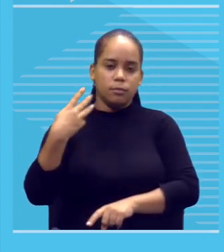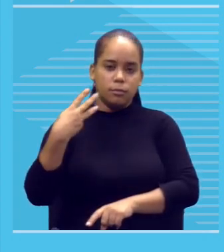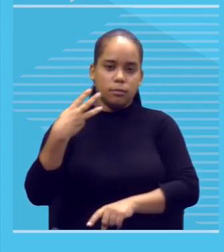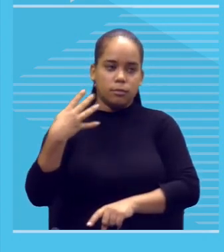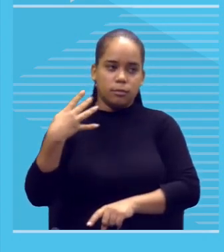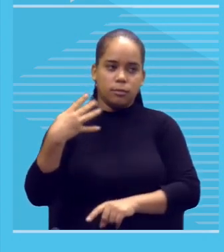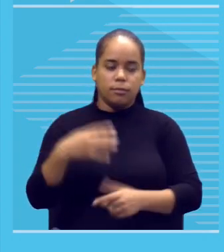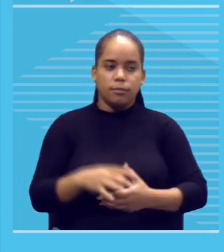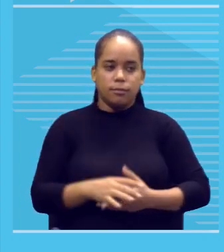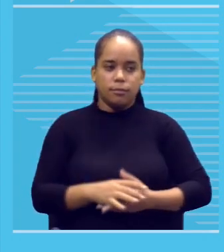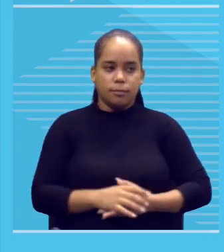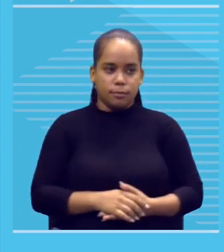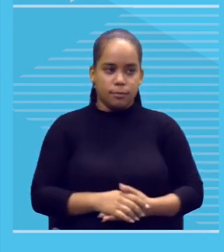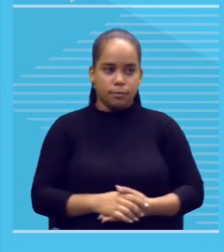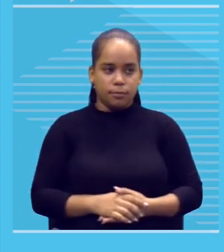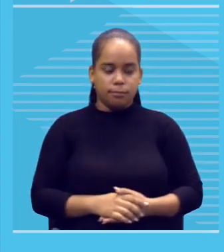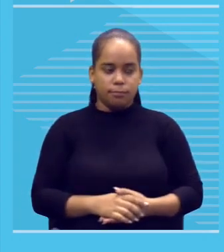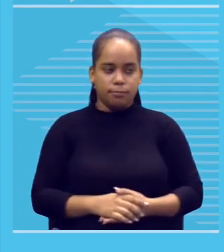1843